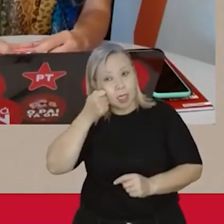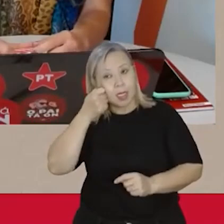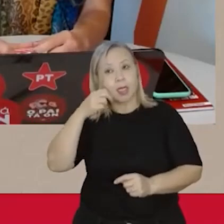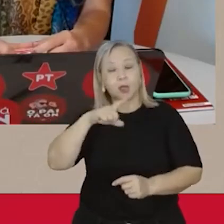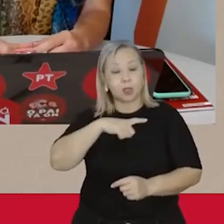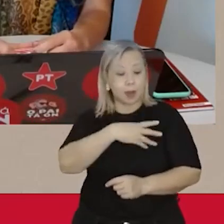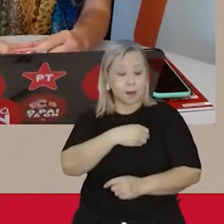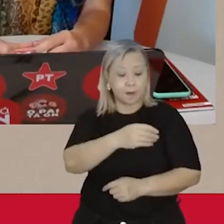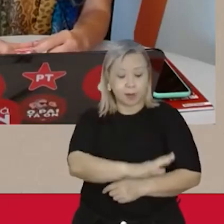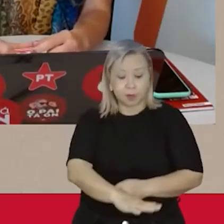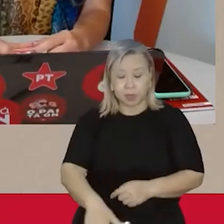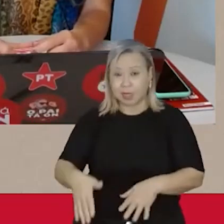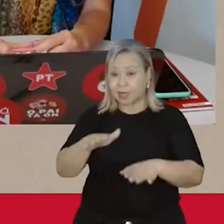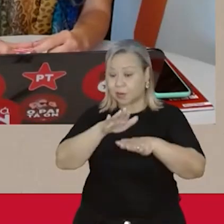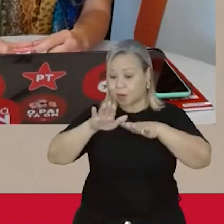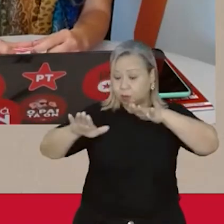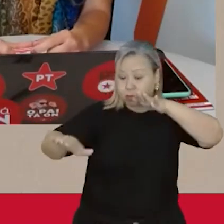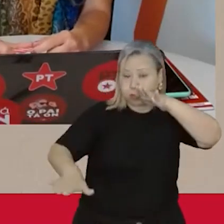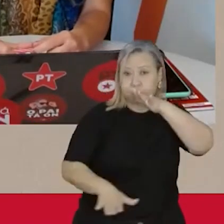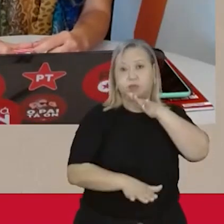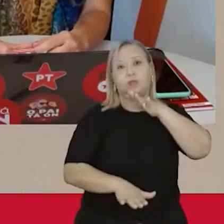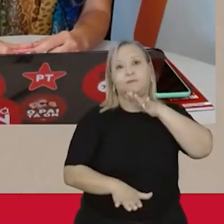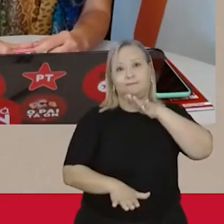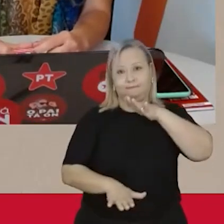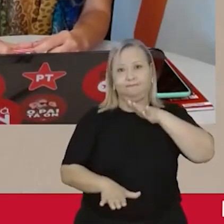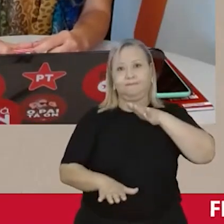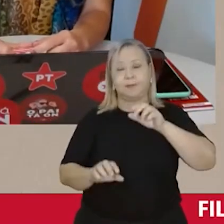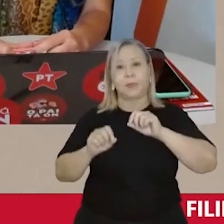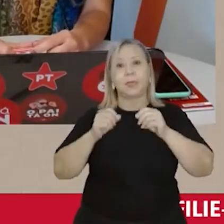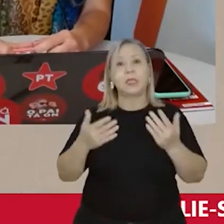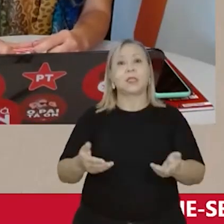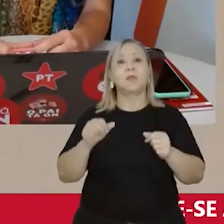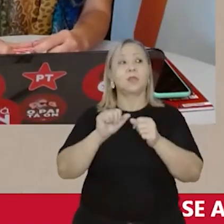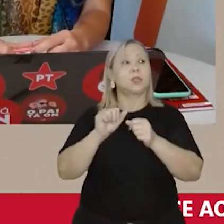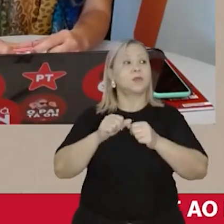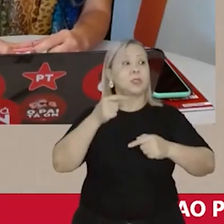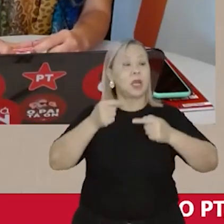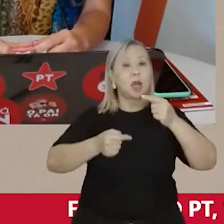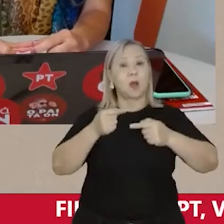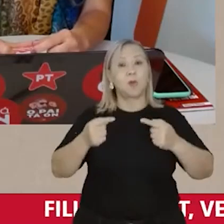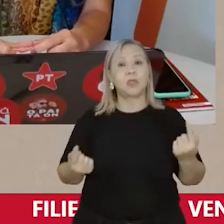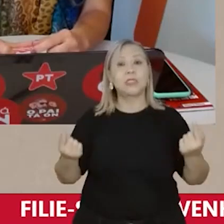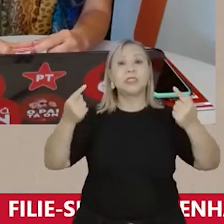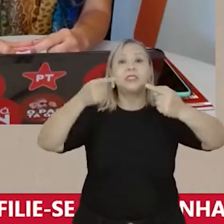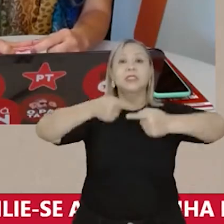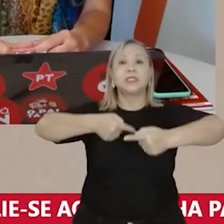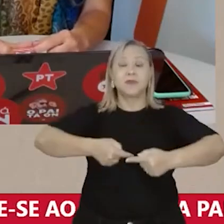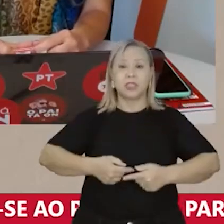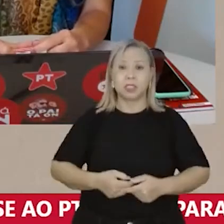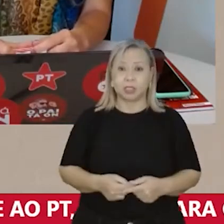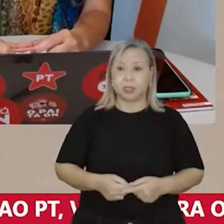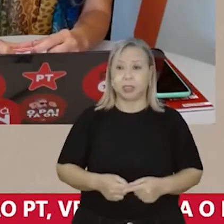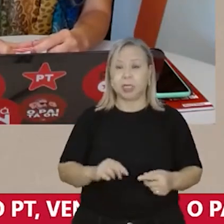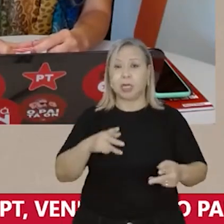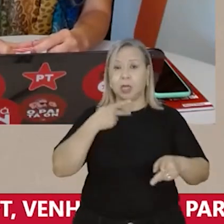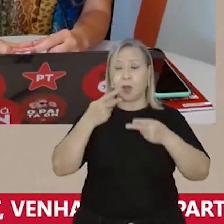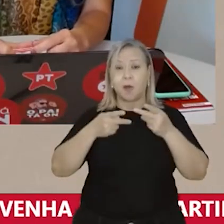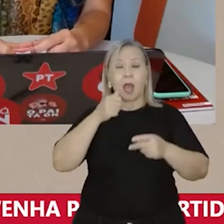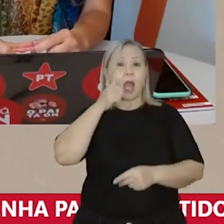filhos pequenos, a desigualdade é muito maior. Então, o que você tinha que fazer era uma política invertida. Era dizer, a